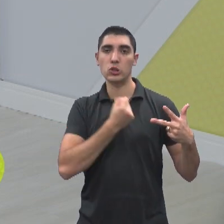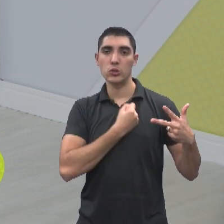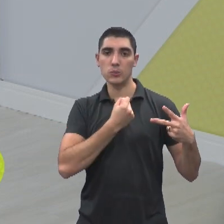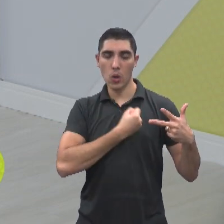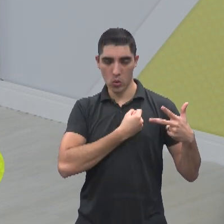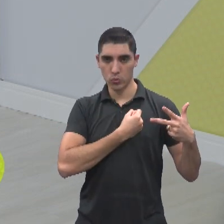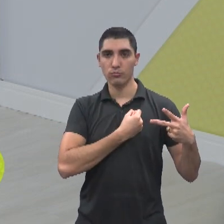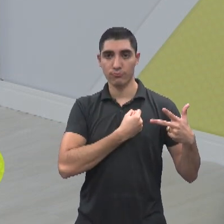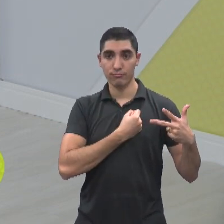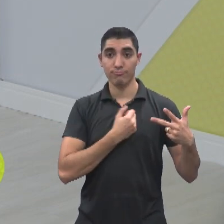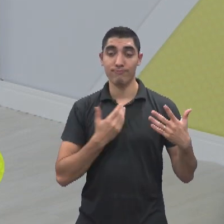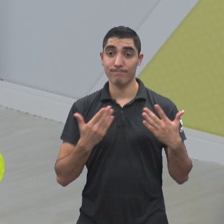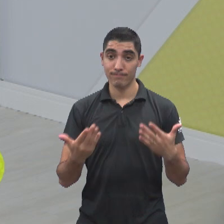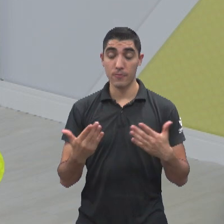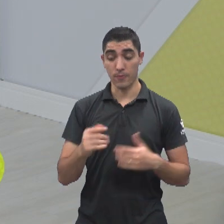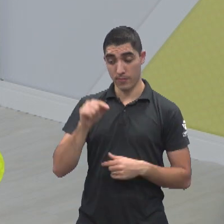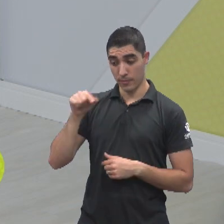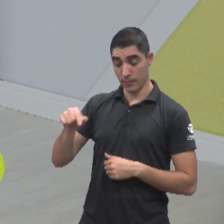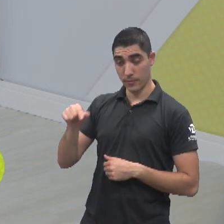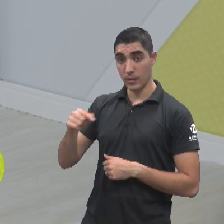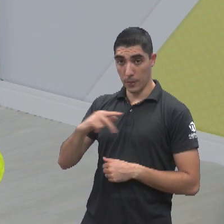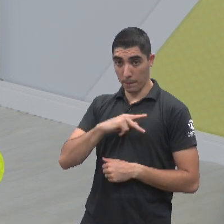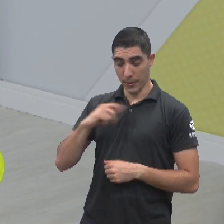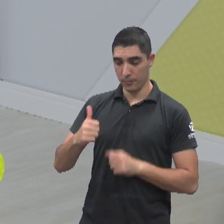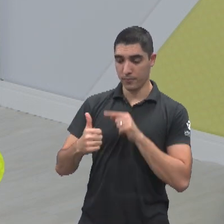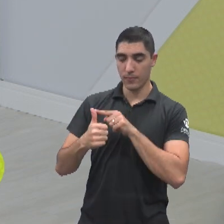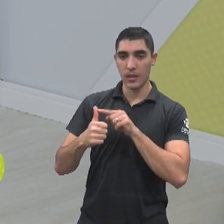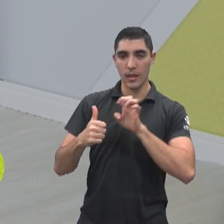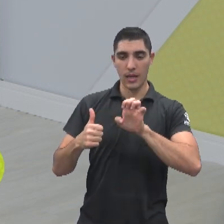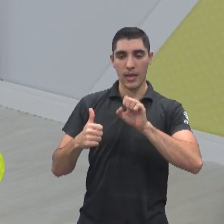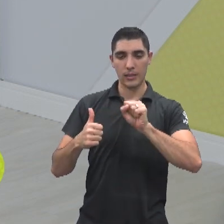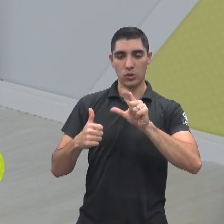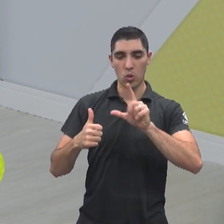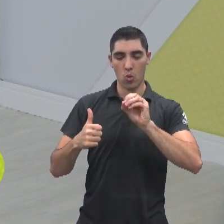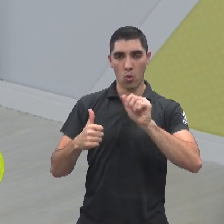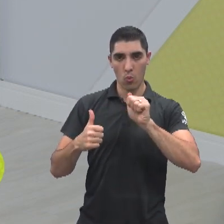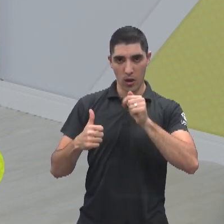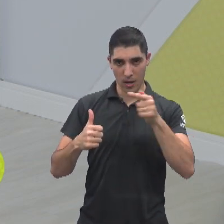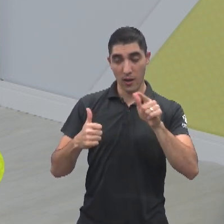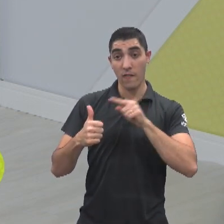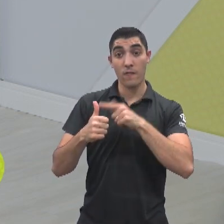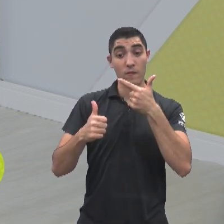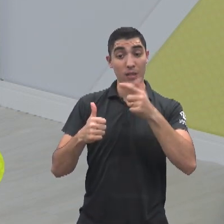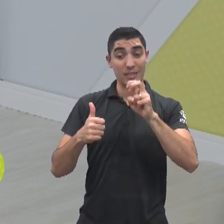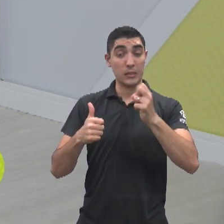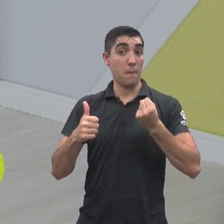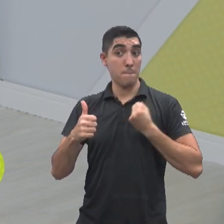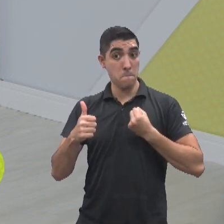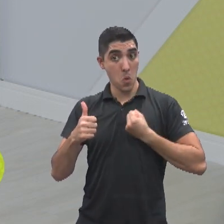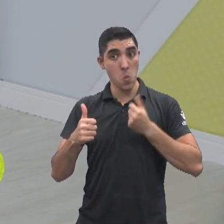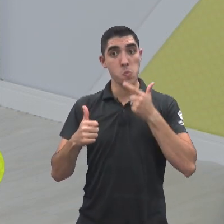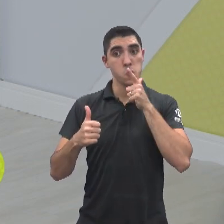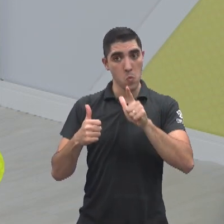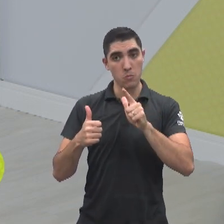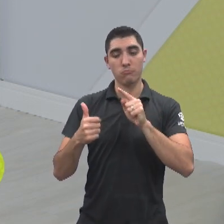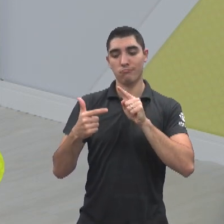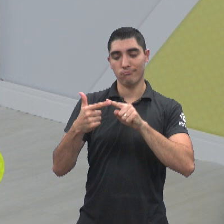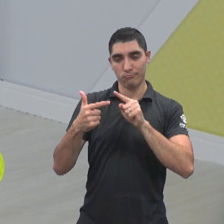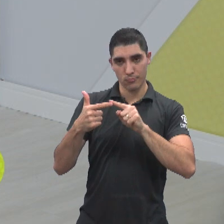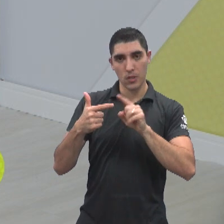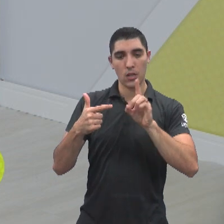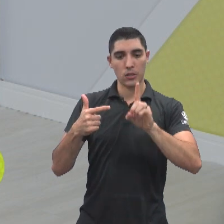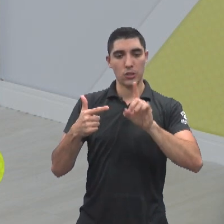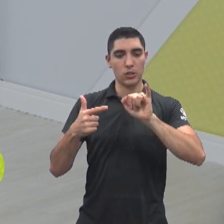3 assistências. Pelo lado do Pinheiros, o Esloan, 25 pontos, 5 rebotes e 7 assistências, seguido pelo